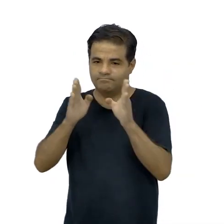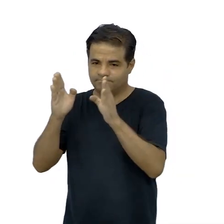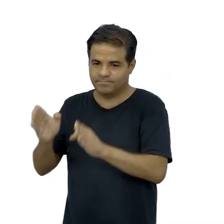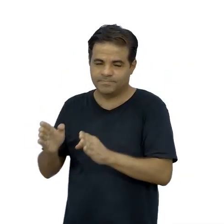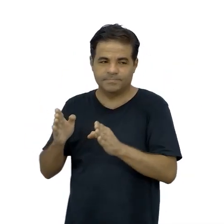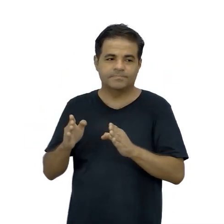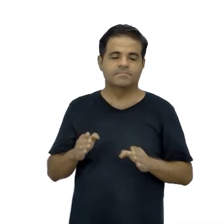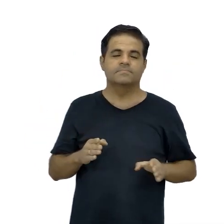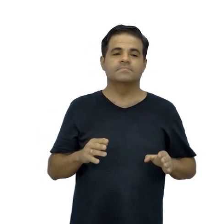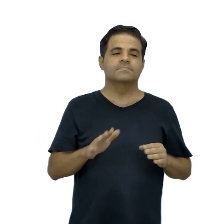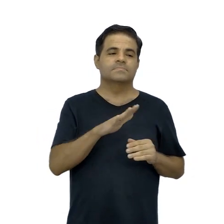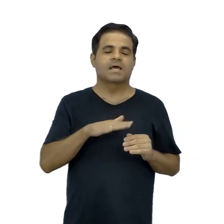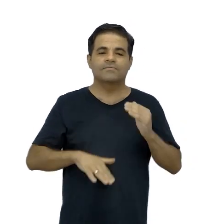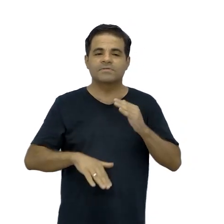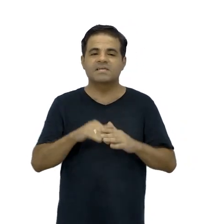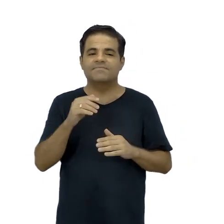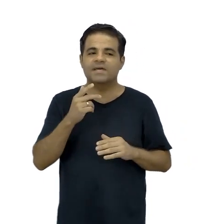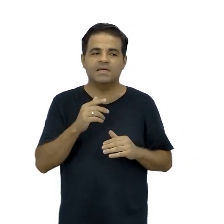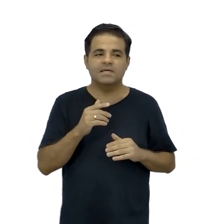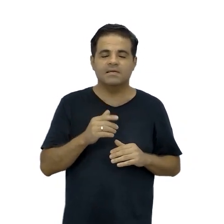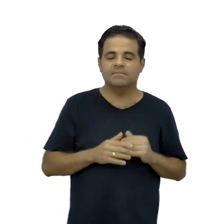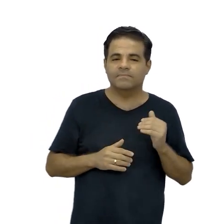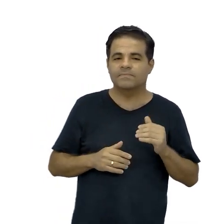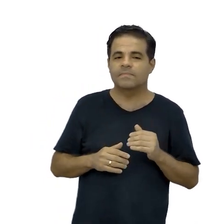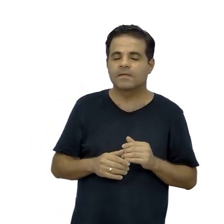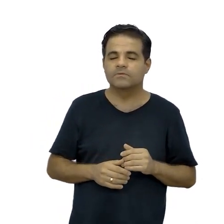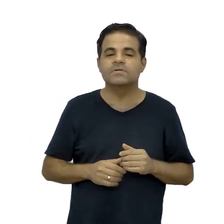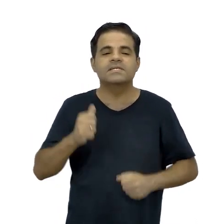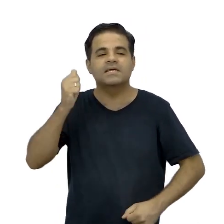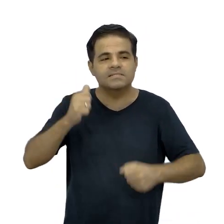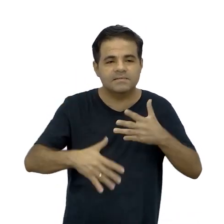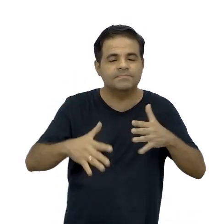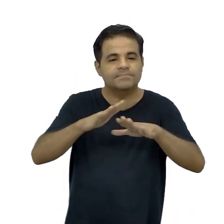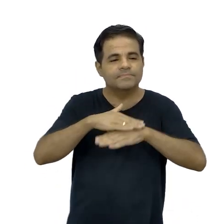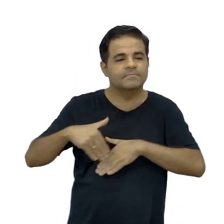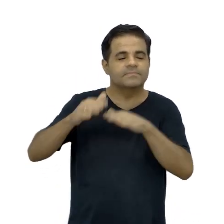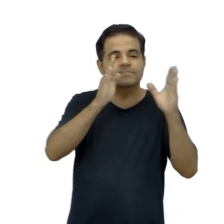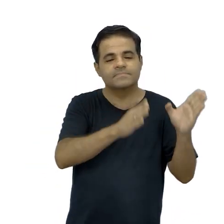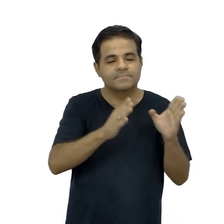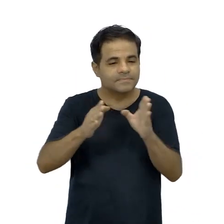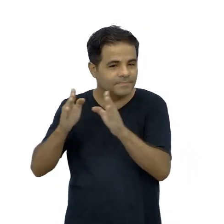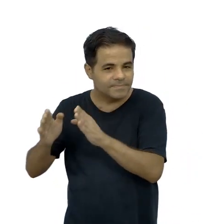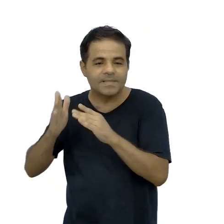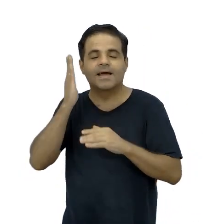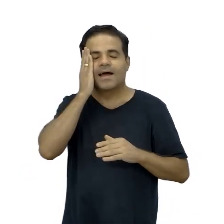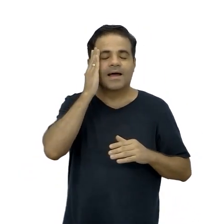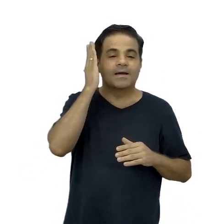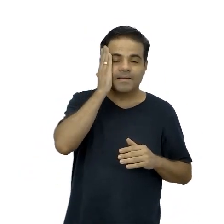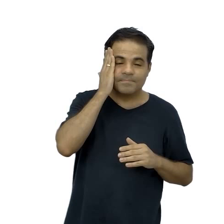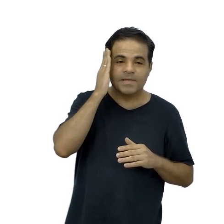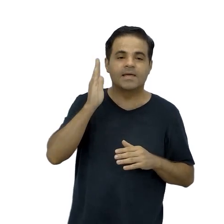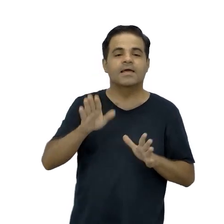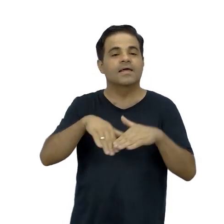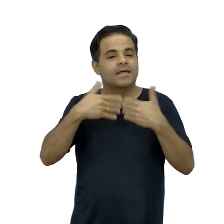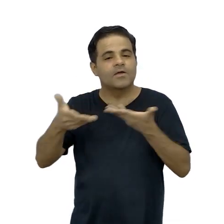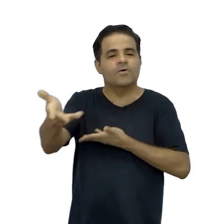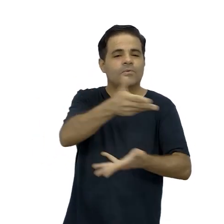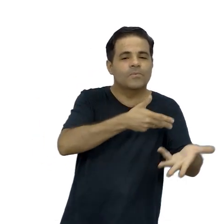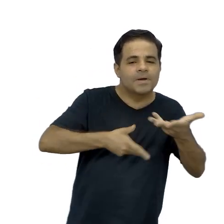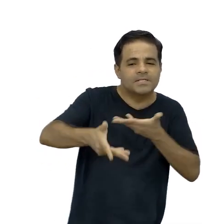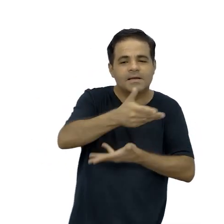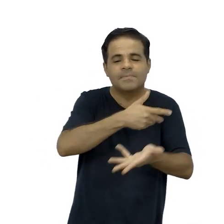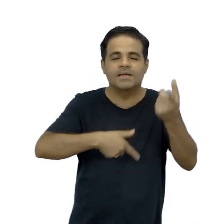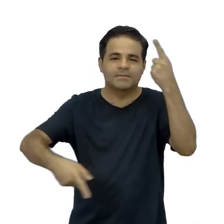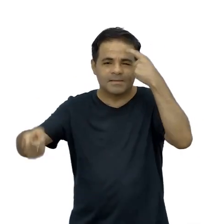Cada momento desse compõe aí uma sequência de saberes, de compartilhamento